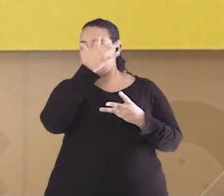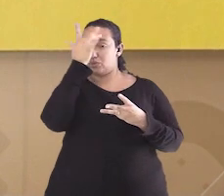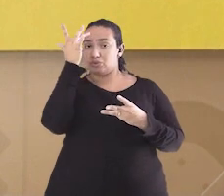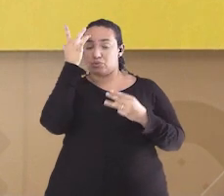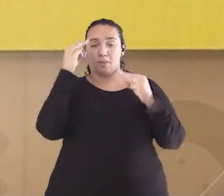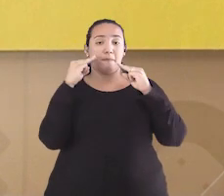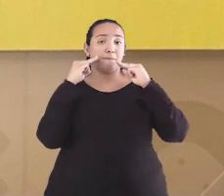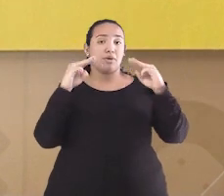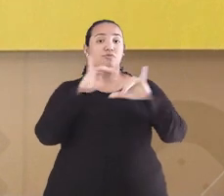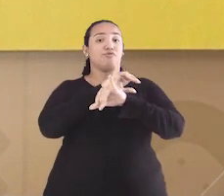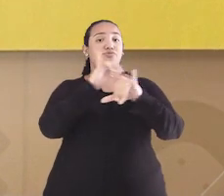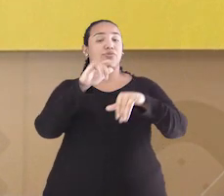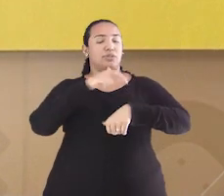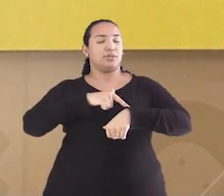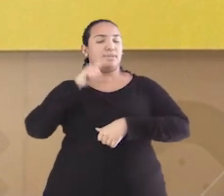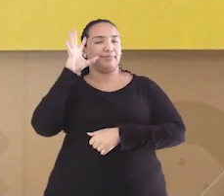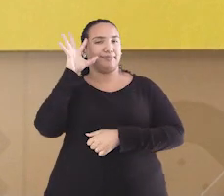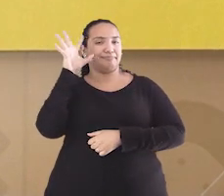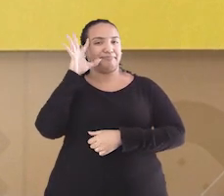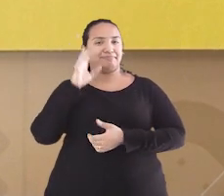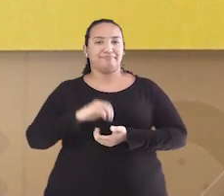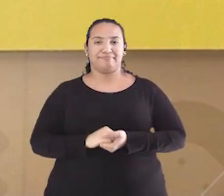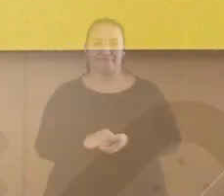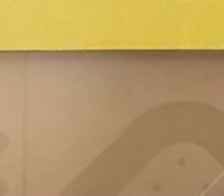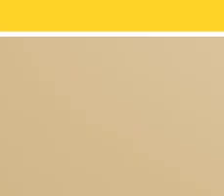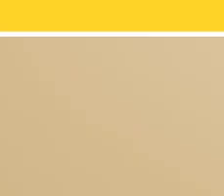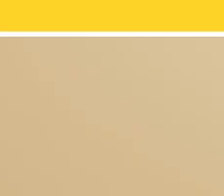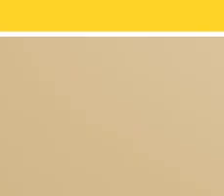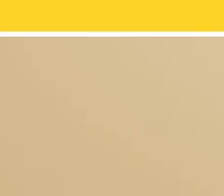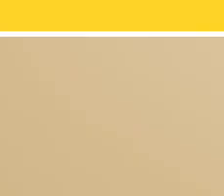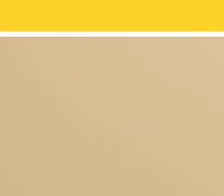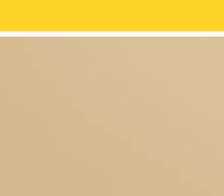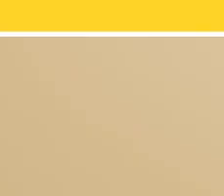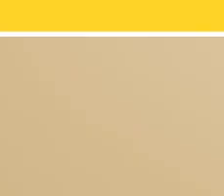que divulga a mensagem. Um tempinho para vocês pensarem.